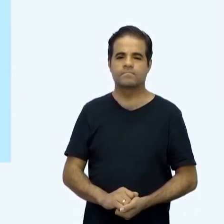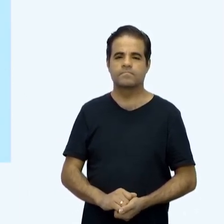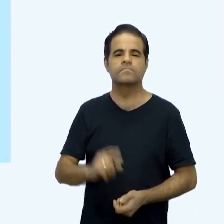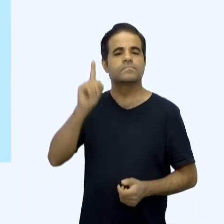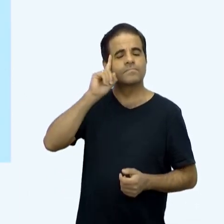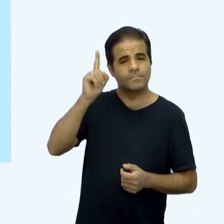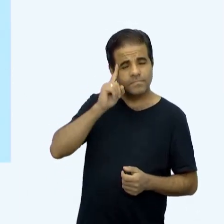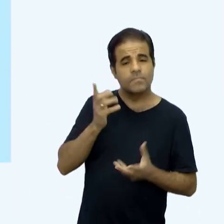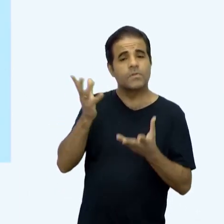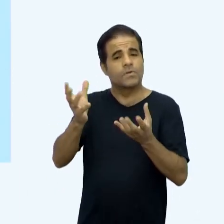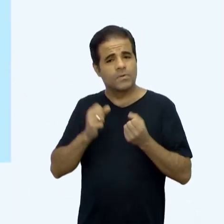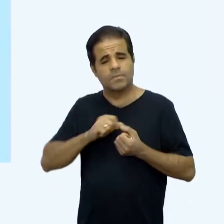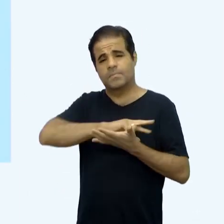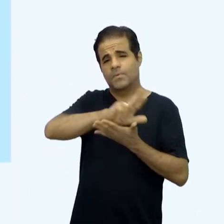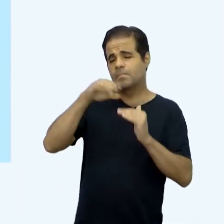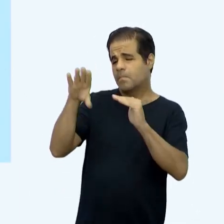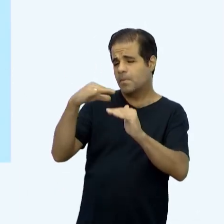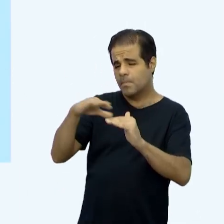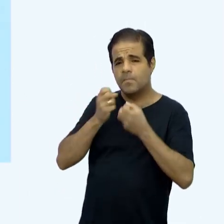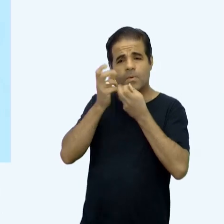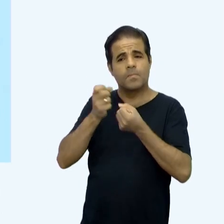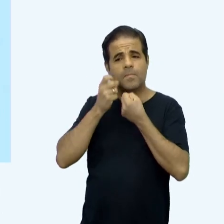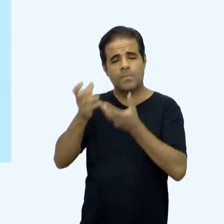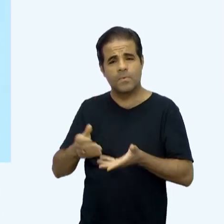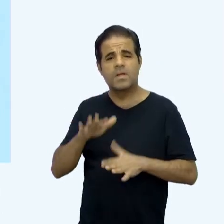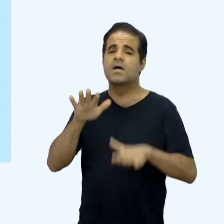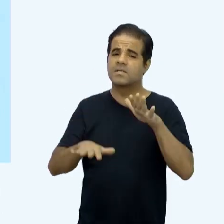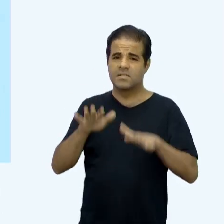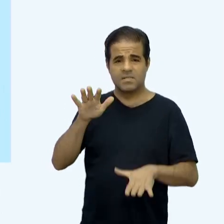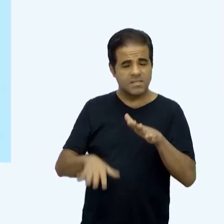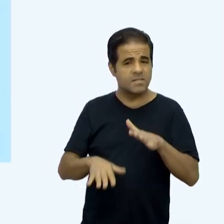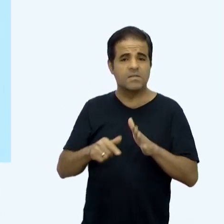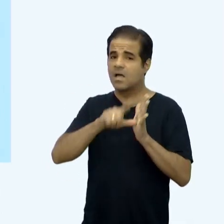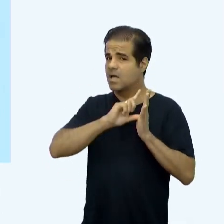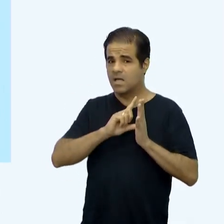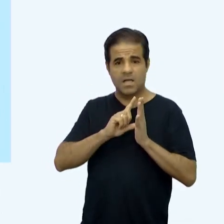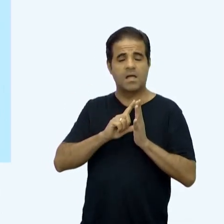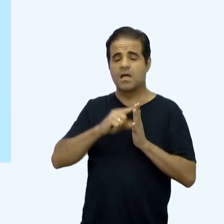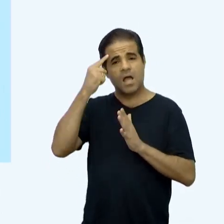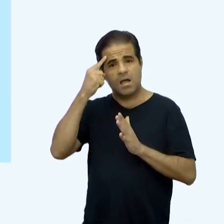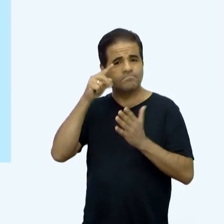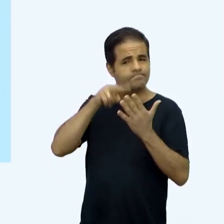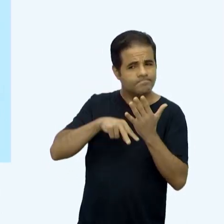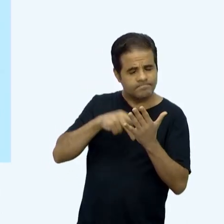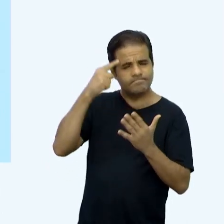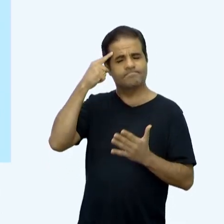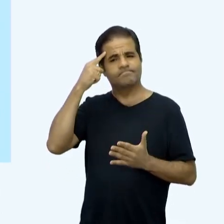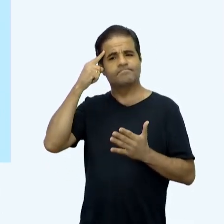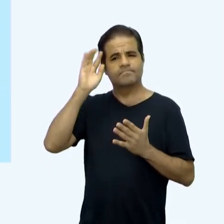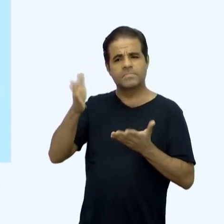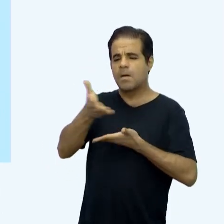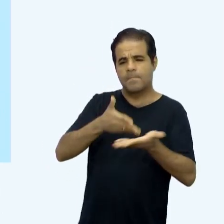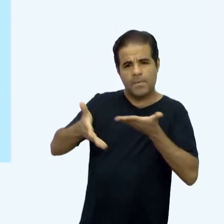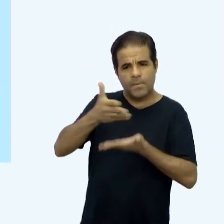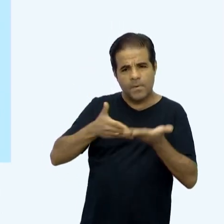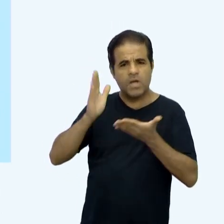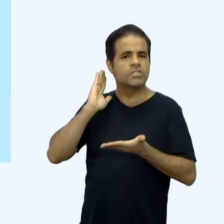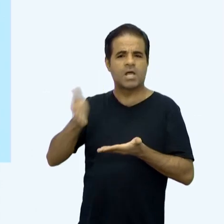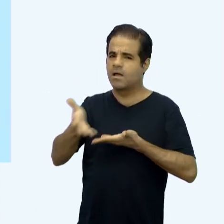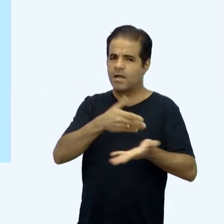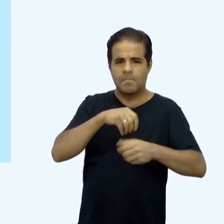Todo dia a gente recebe um montão de informação e às vezes, antes mesmo de refletir sobre ela, a gente já quer compartilhar com